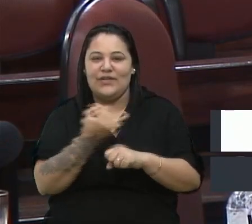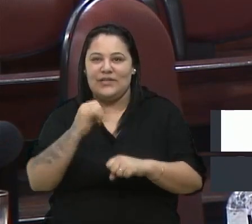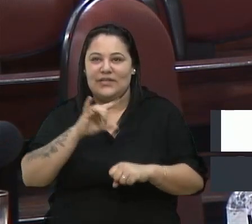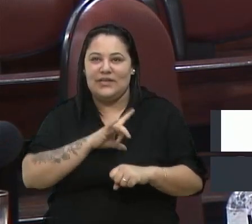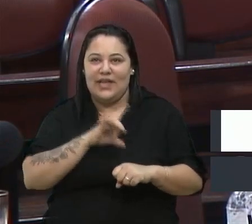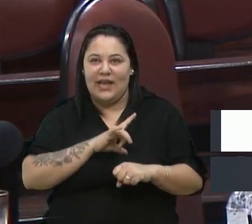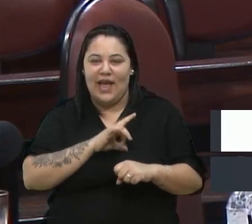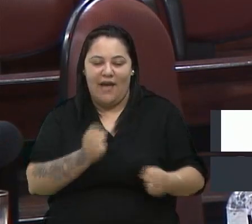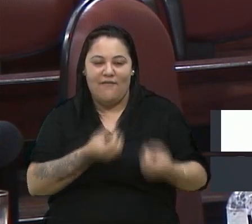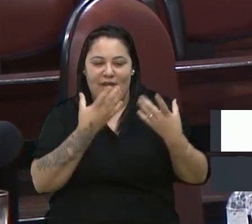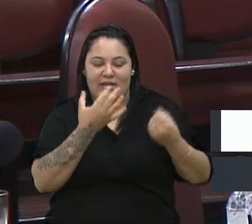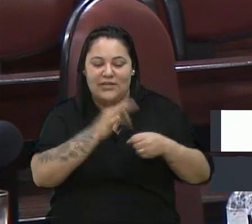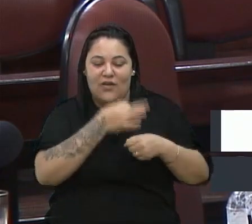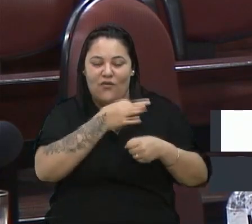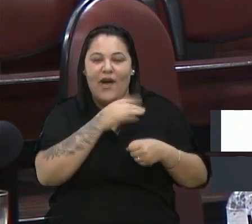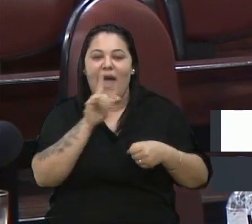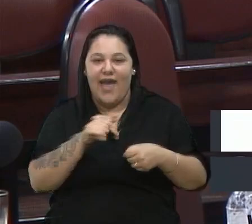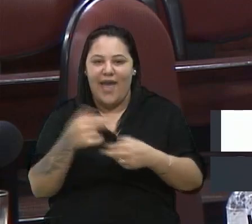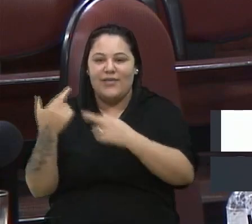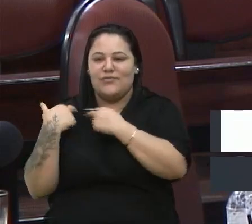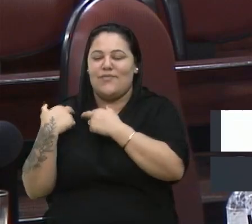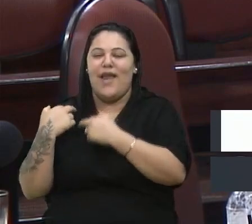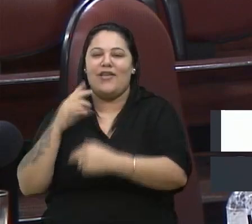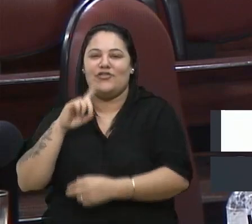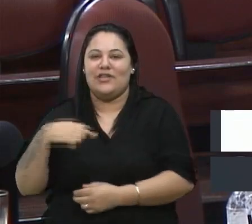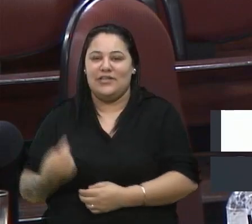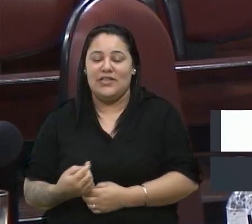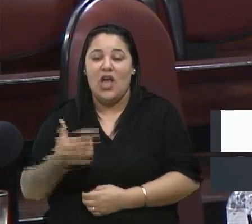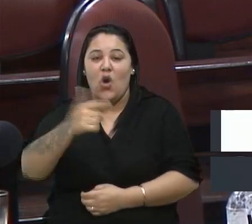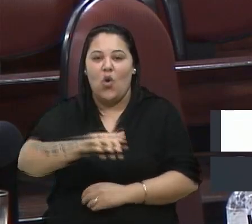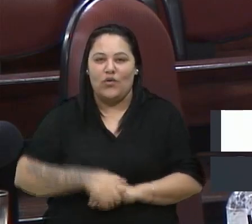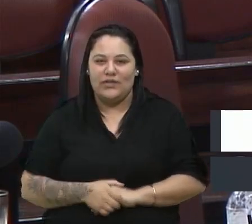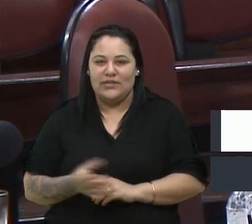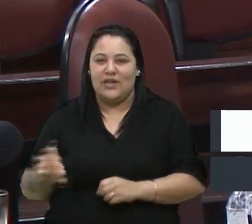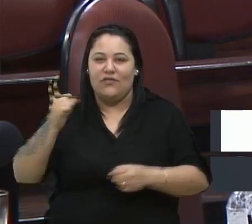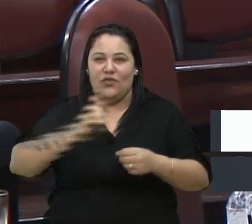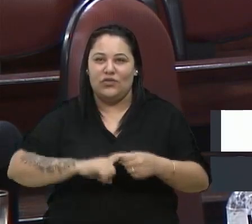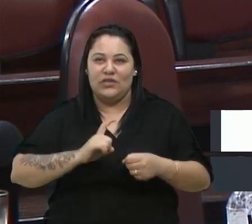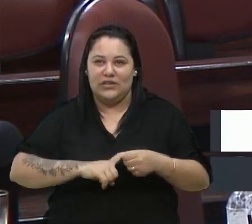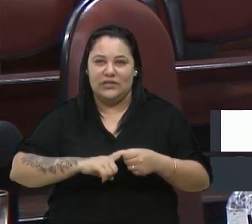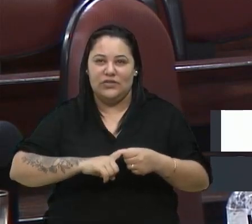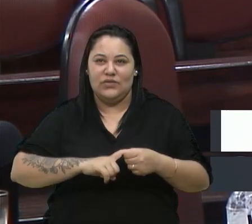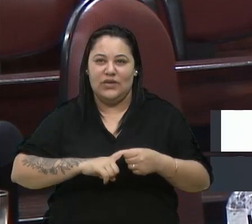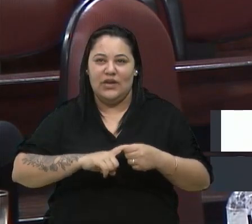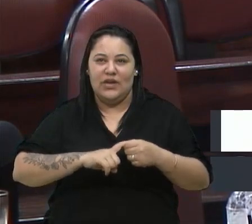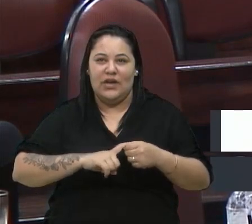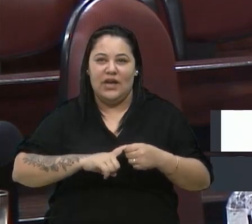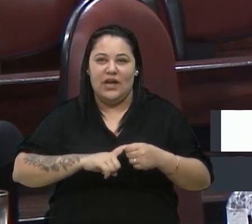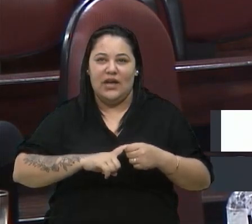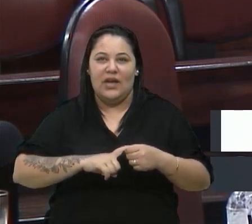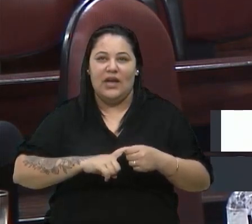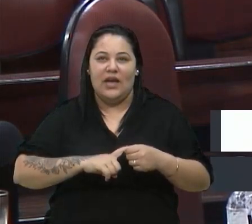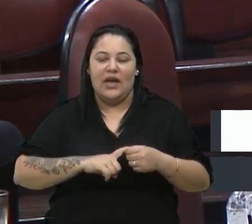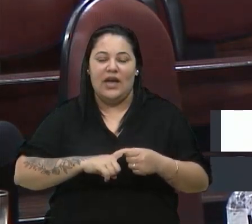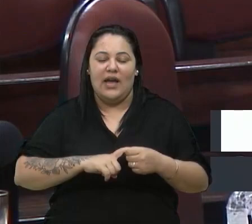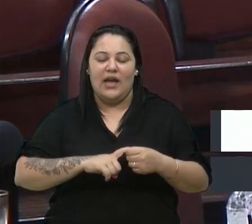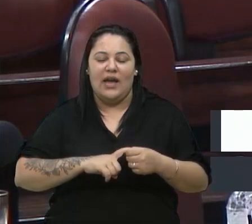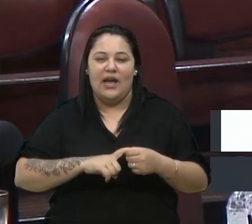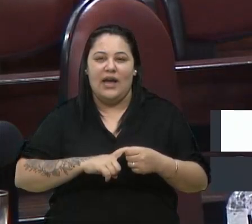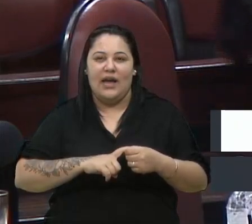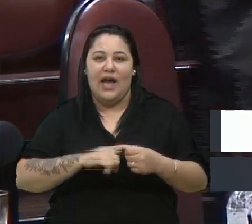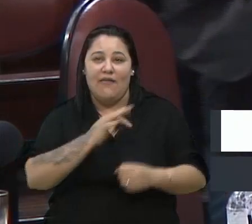Denise. Outra, se nós estamos ressuscitando o debate da Universidade Federal, é por causa da Denise Pessoa. Talvez quantos jovens